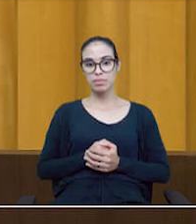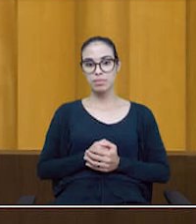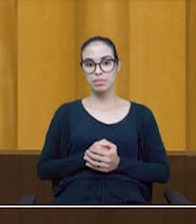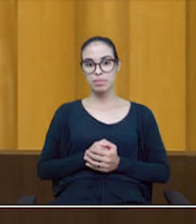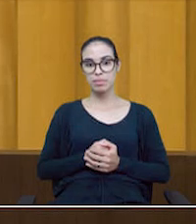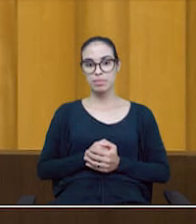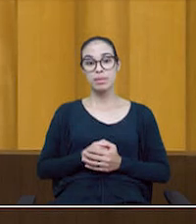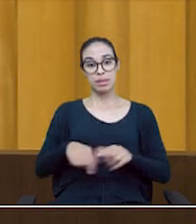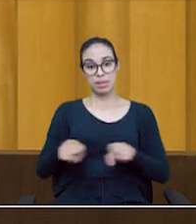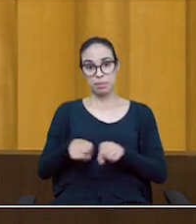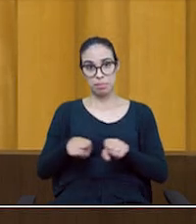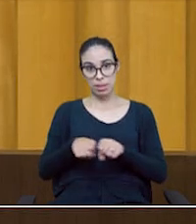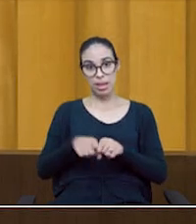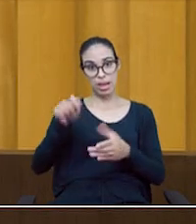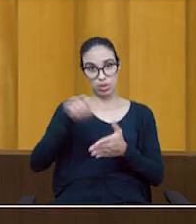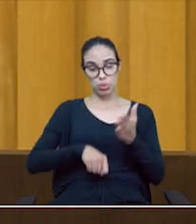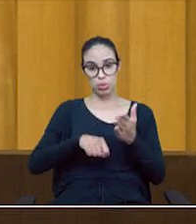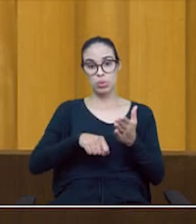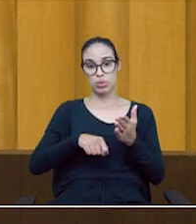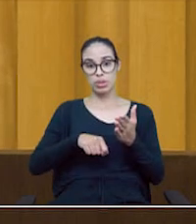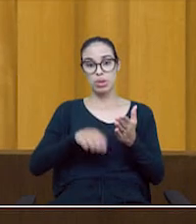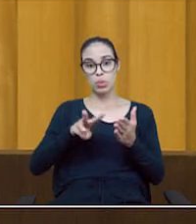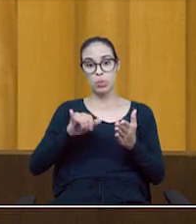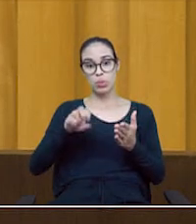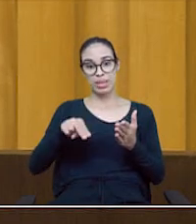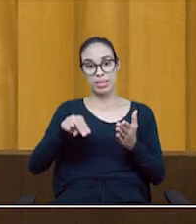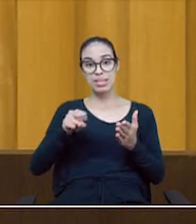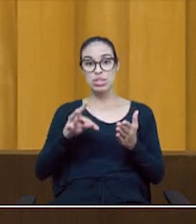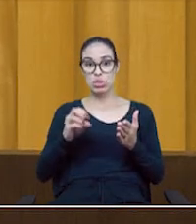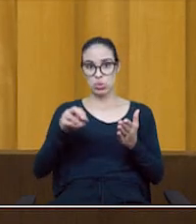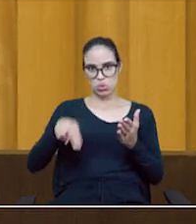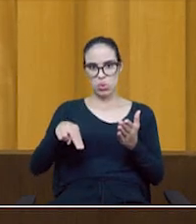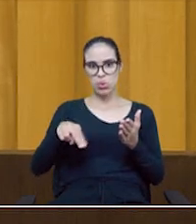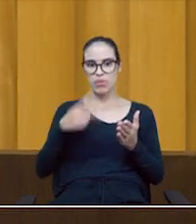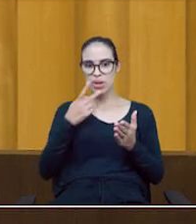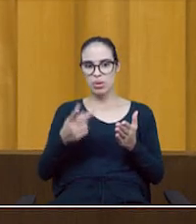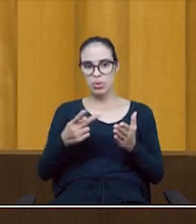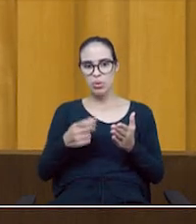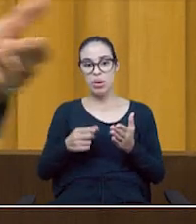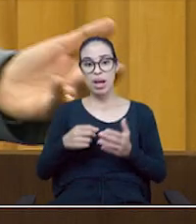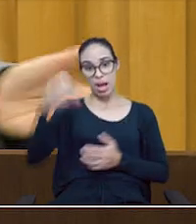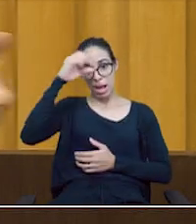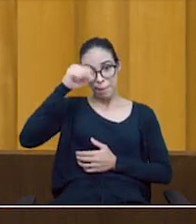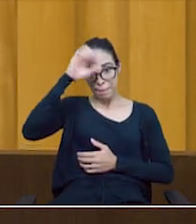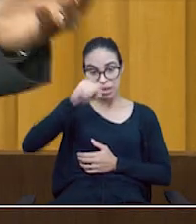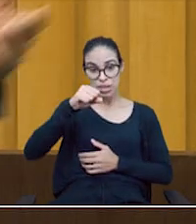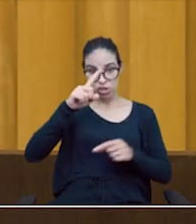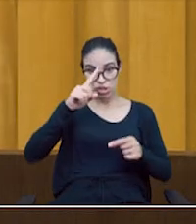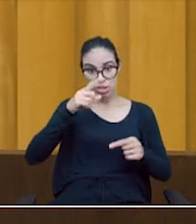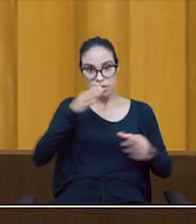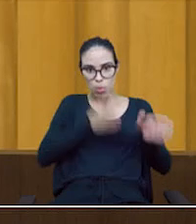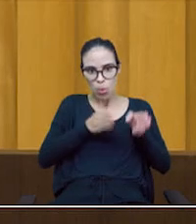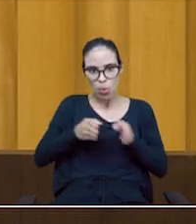Churchill, a gente, quando a gente aprende a governar, já está na hora de ir embora. Não é? Então, eu gostaria muito de ter tido o